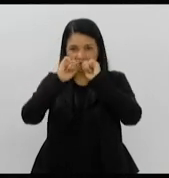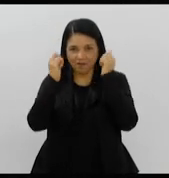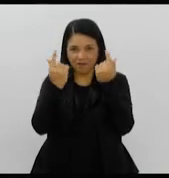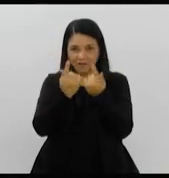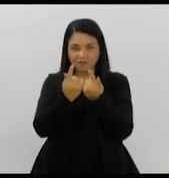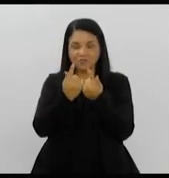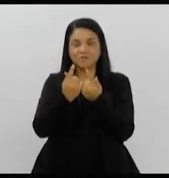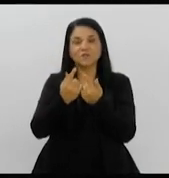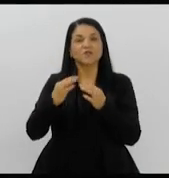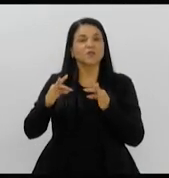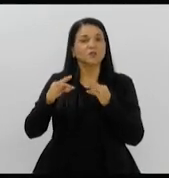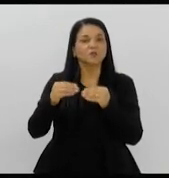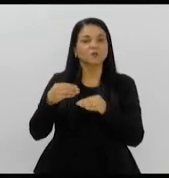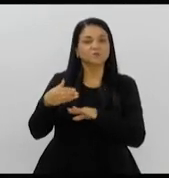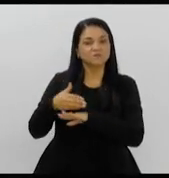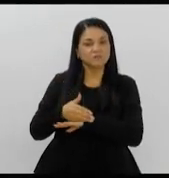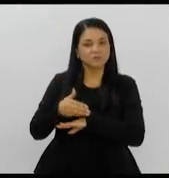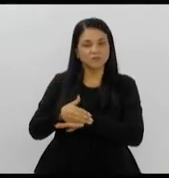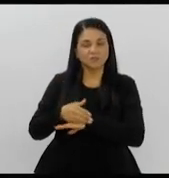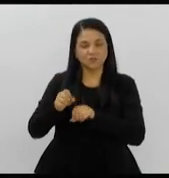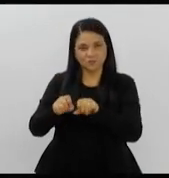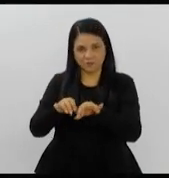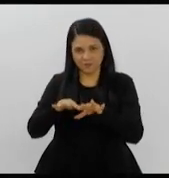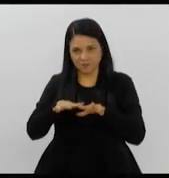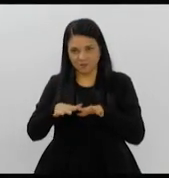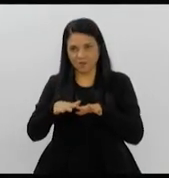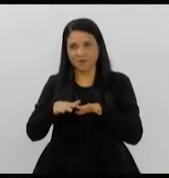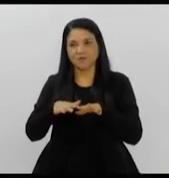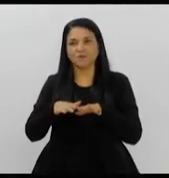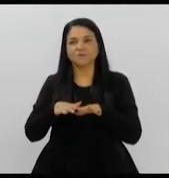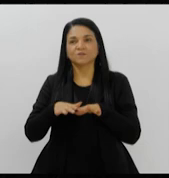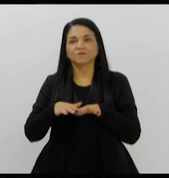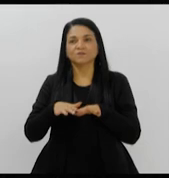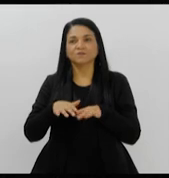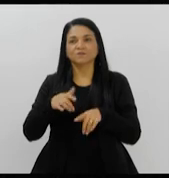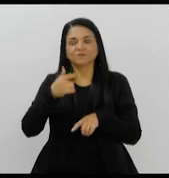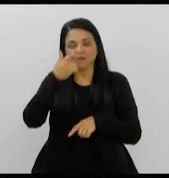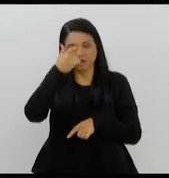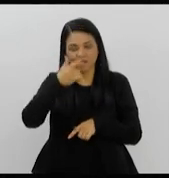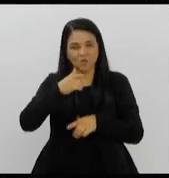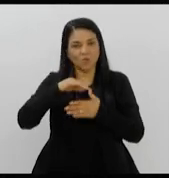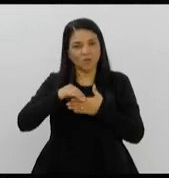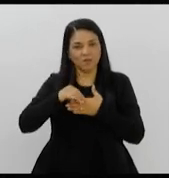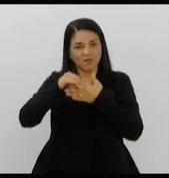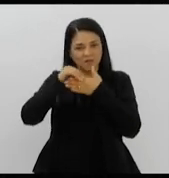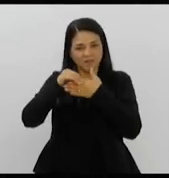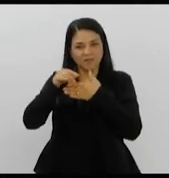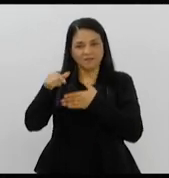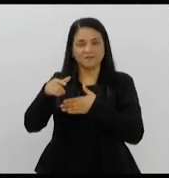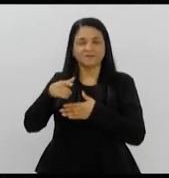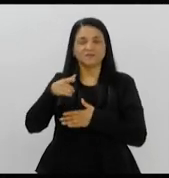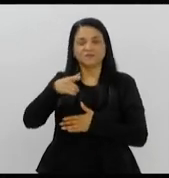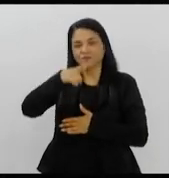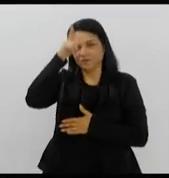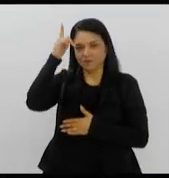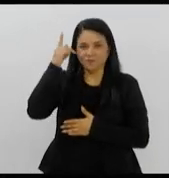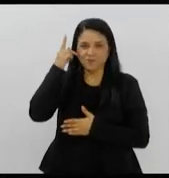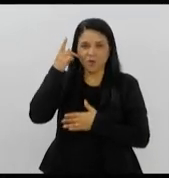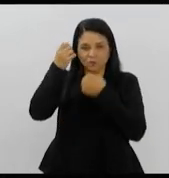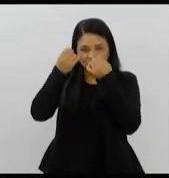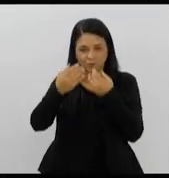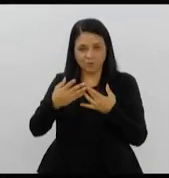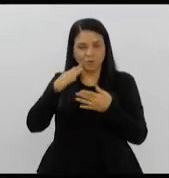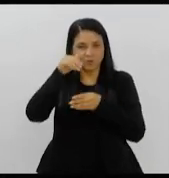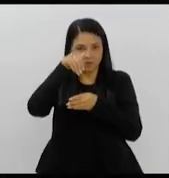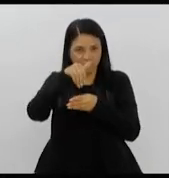aqui presentes no plenário do povo. Eu também, como meu líder Luiz Paulo falou sobre a eleição, eu também